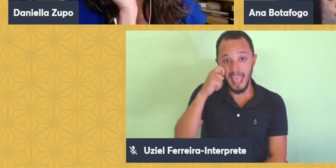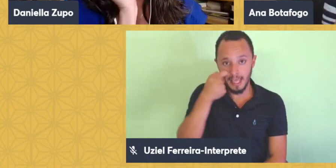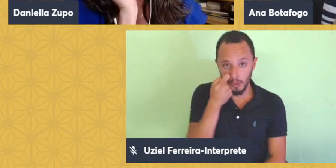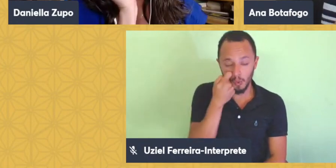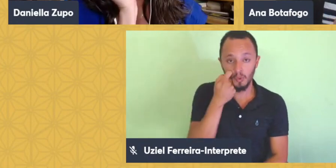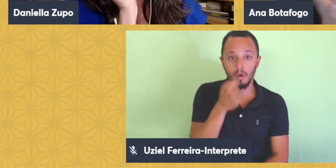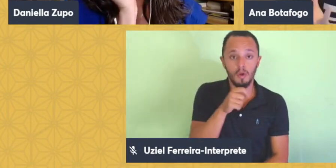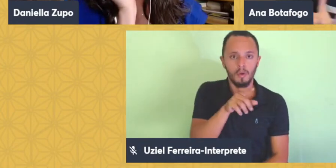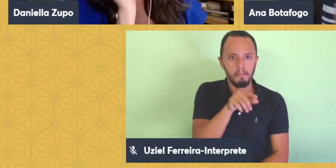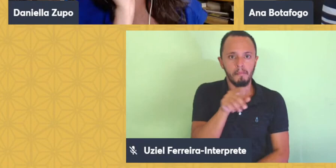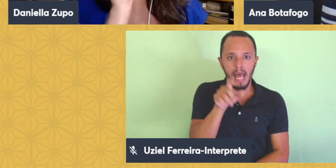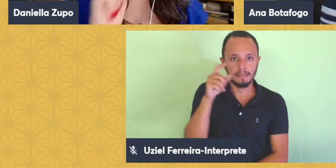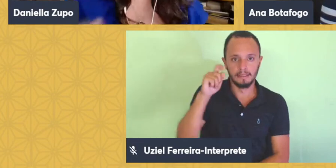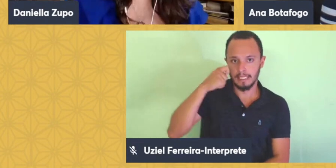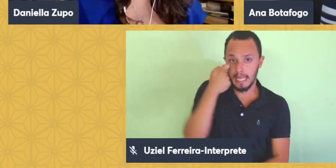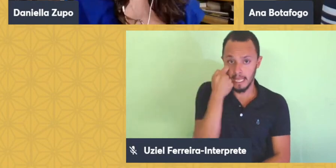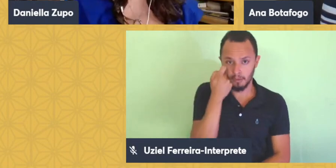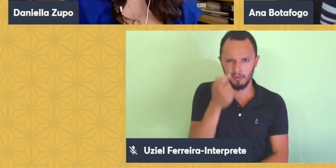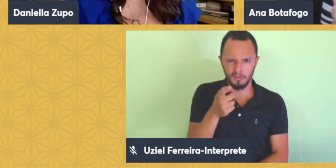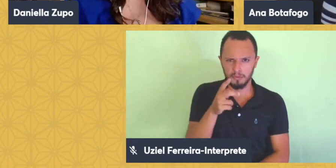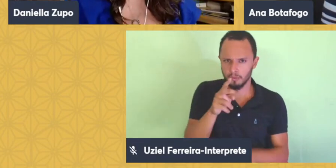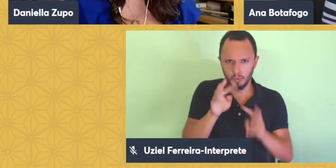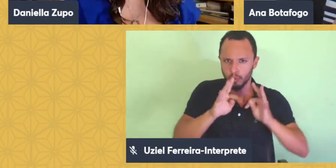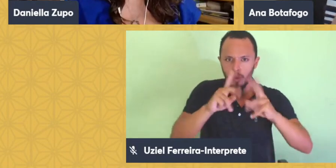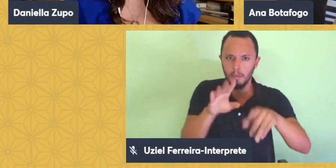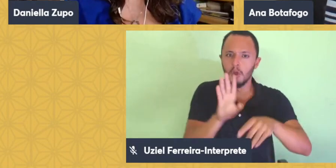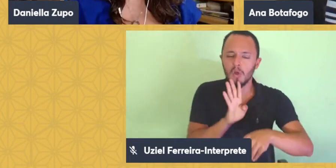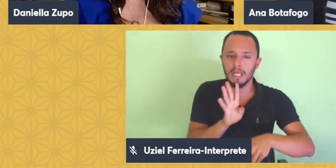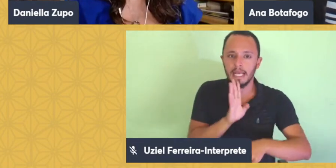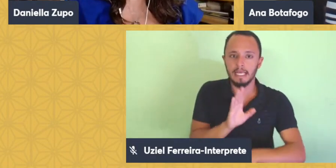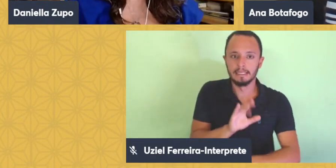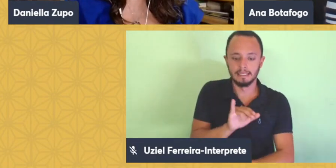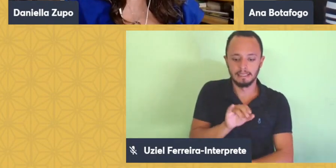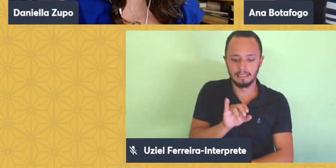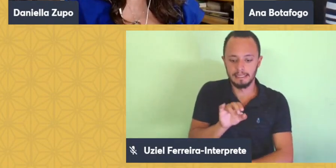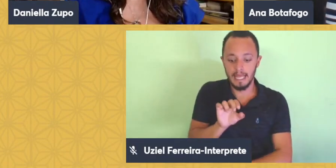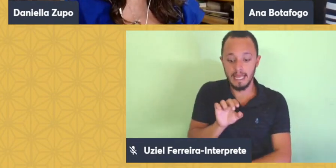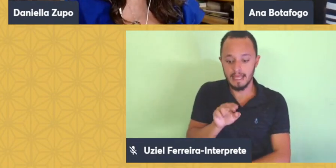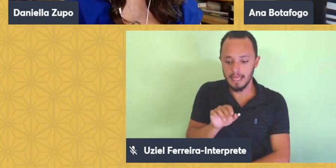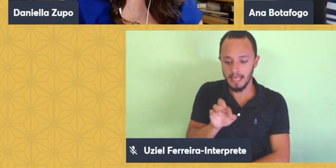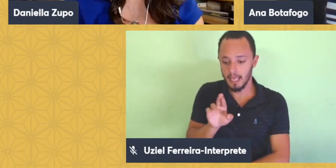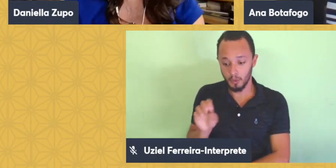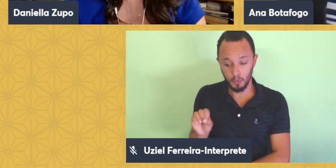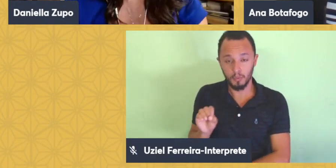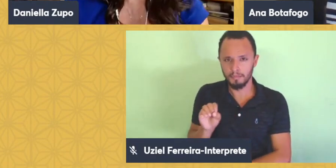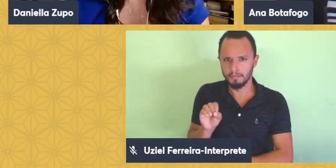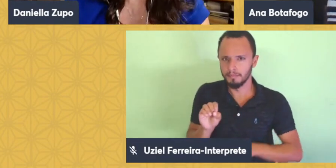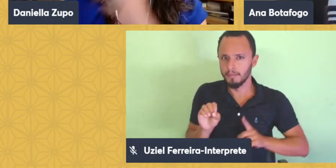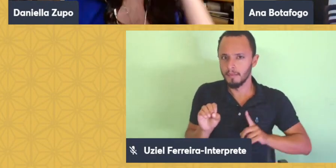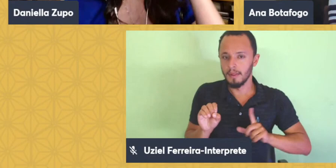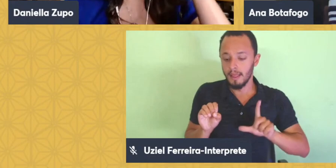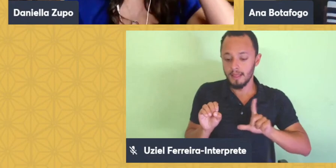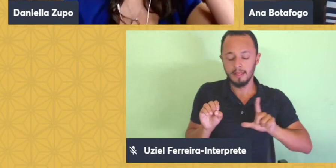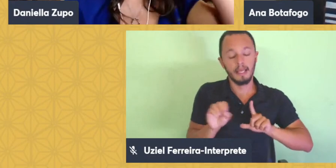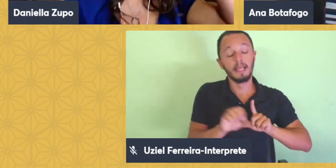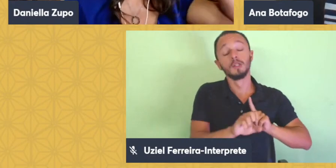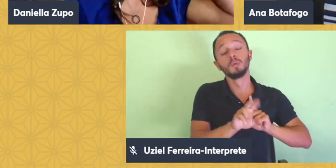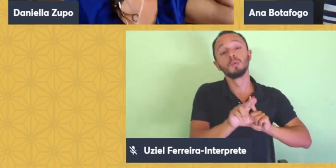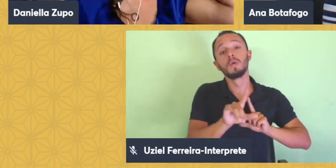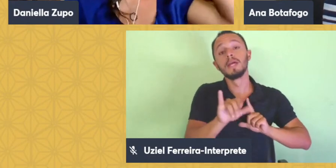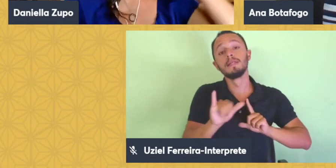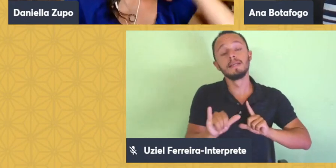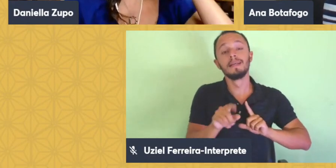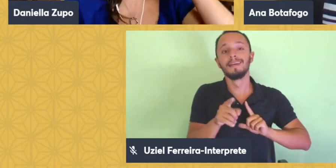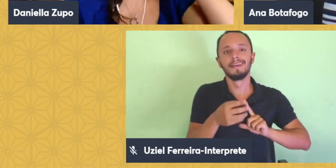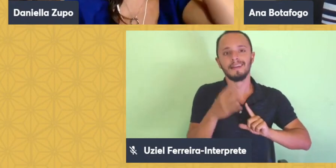digo muitas Acredito que muitos devem ter visto é um filme é é a sua ele deve ter visto